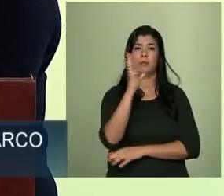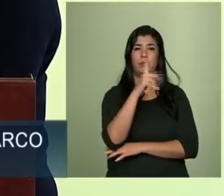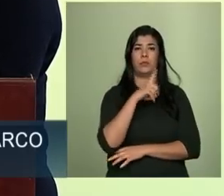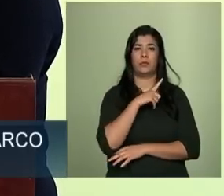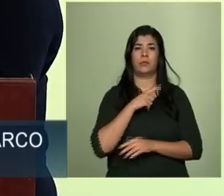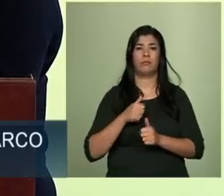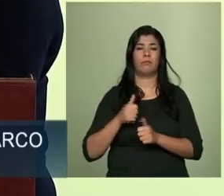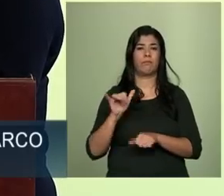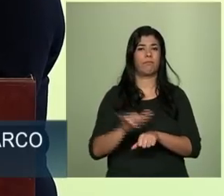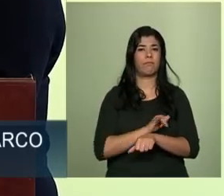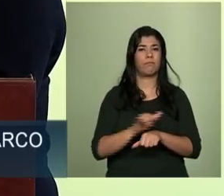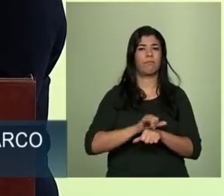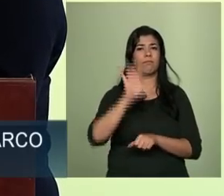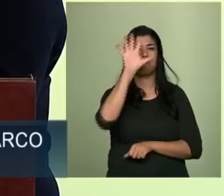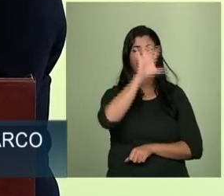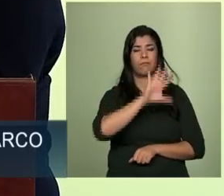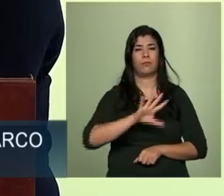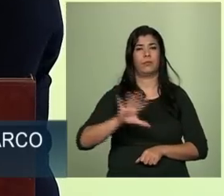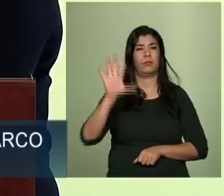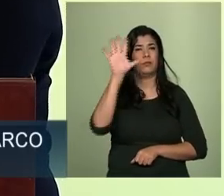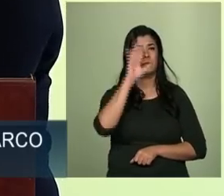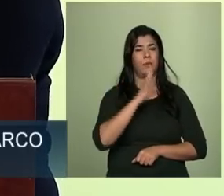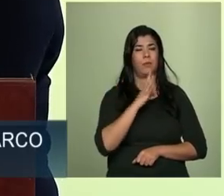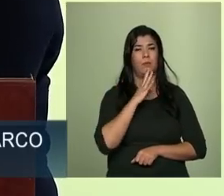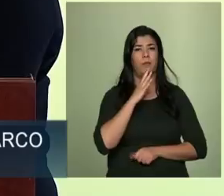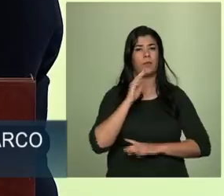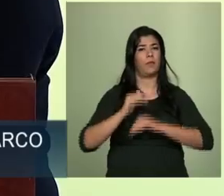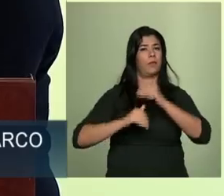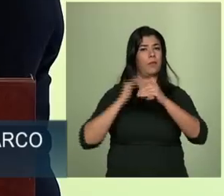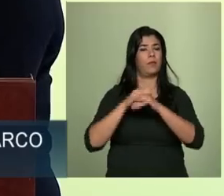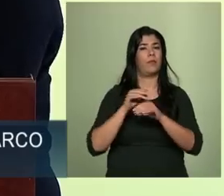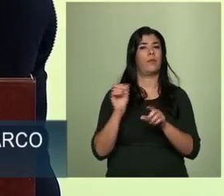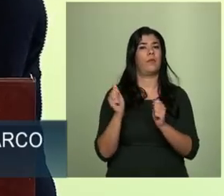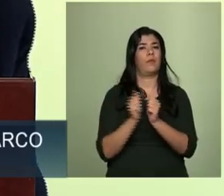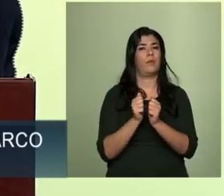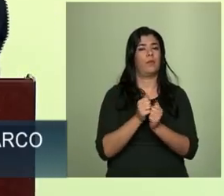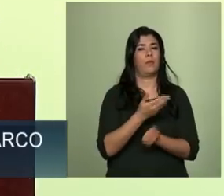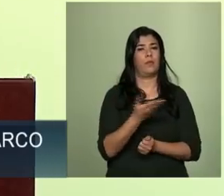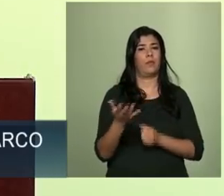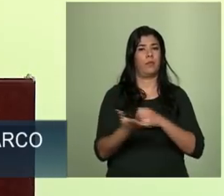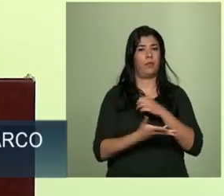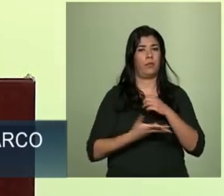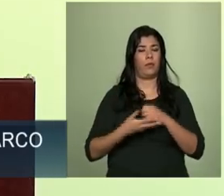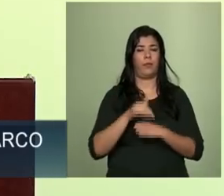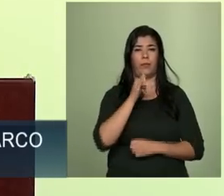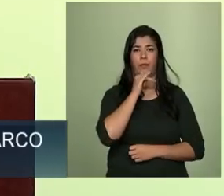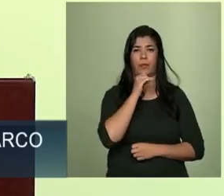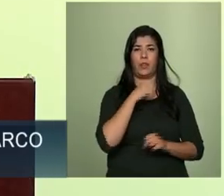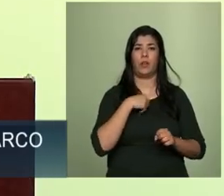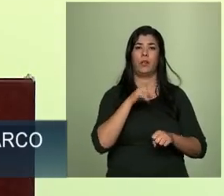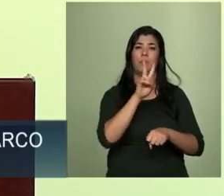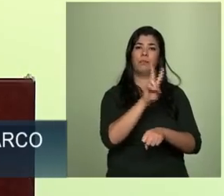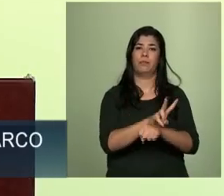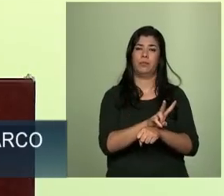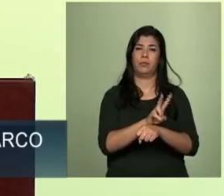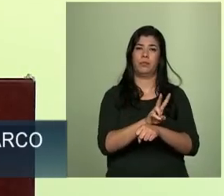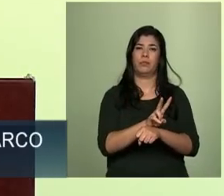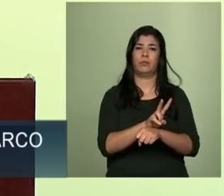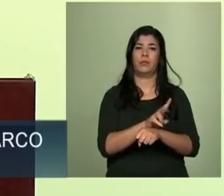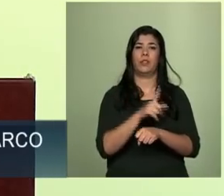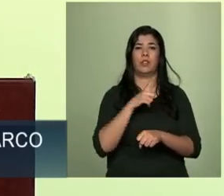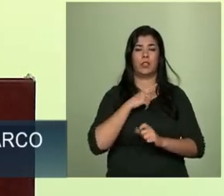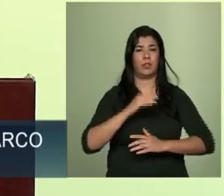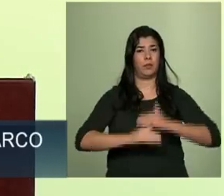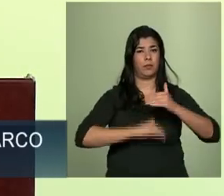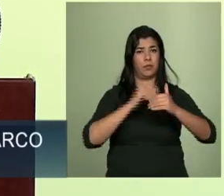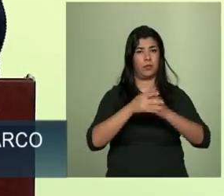termos uma estratégia nacional de patrimônio genético e conhecimento tradicional associado. Com base em quê? Onde você protege, tem desenvolvimento